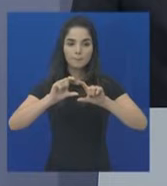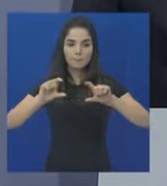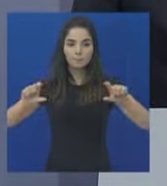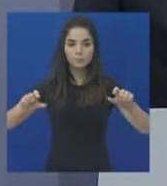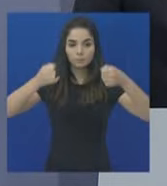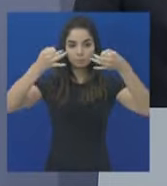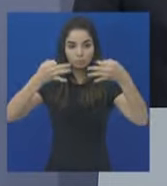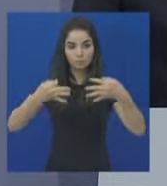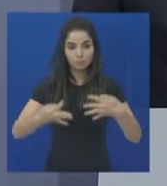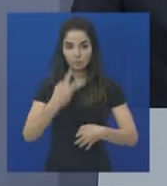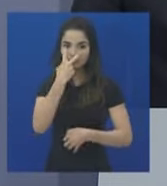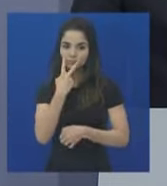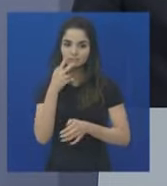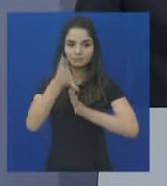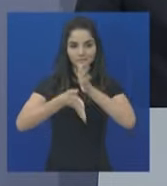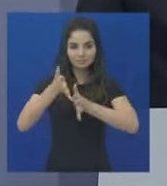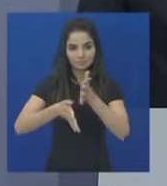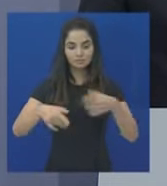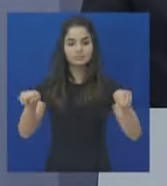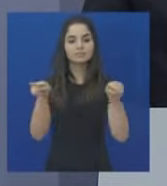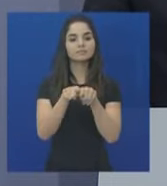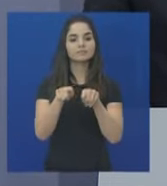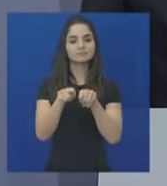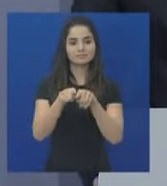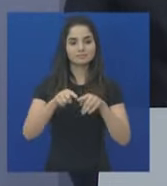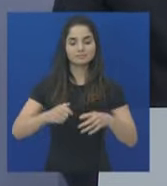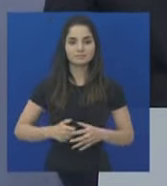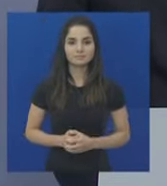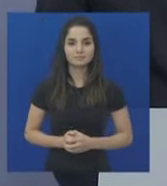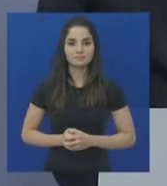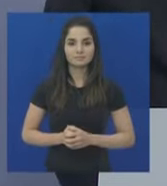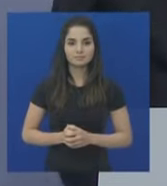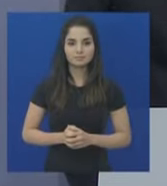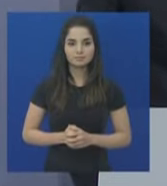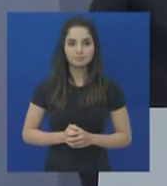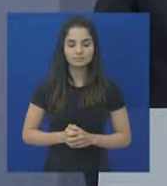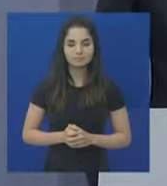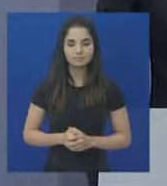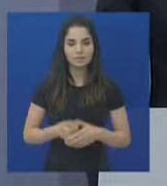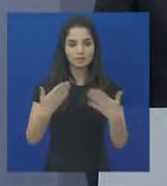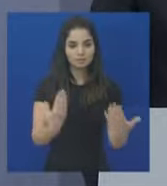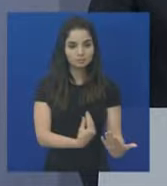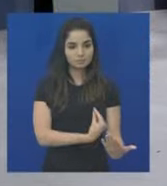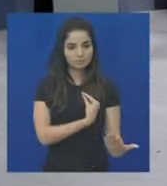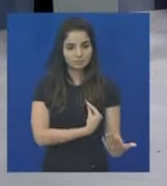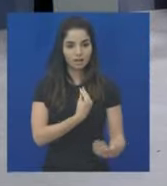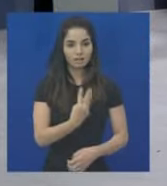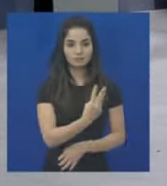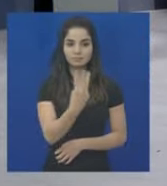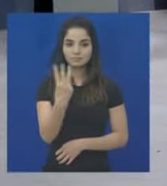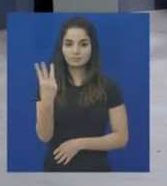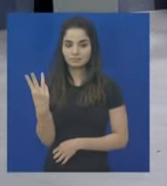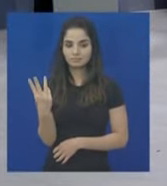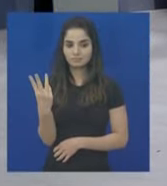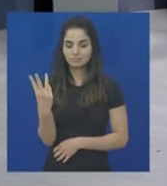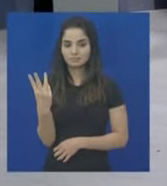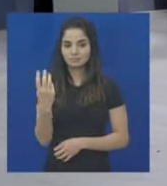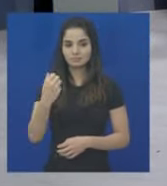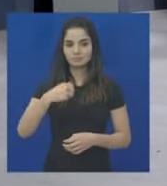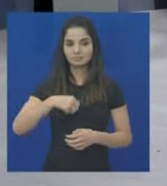Descrição e Libras, que é a linguagem brasileira de sinais. Estão aqui conosco os três candidatos que